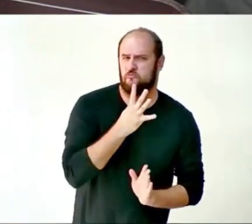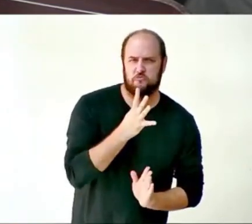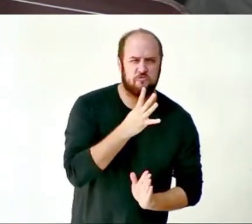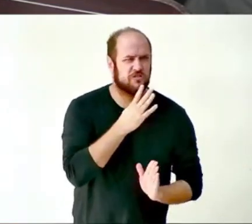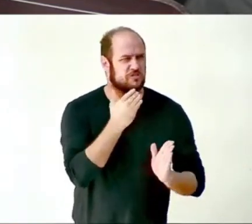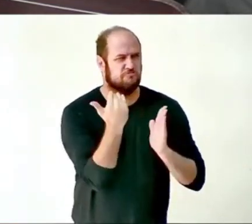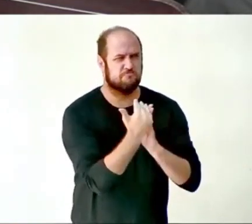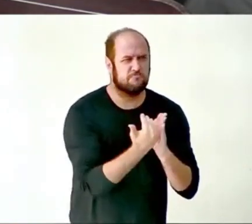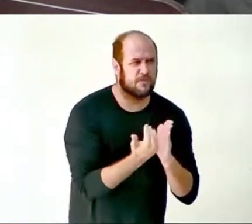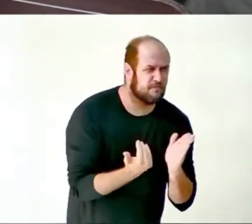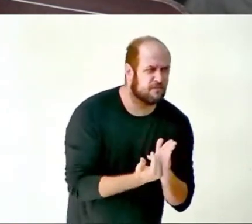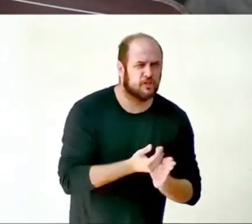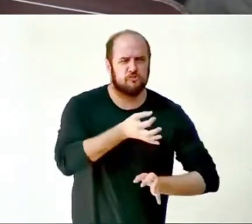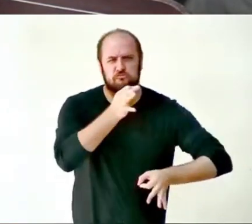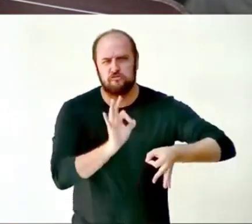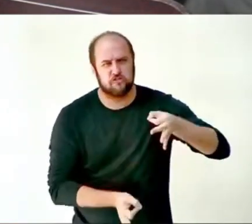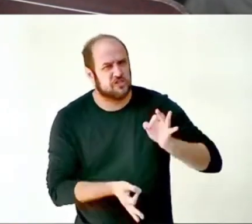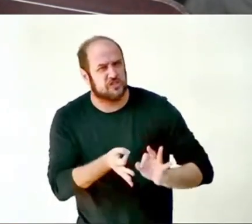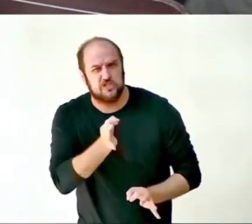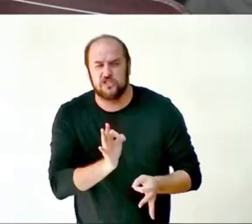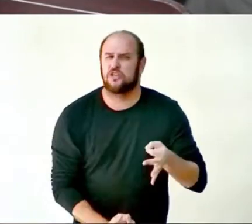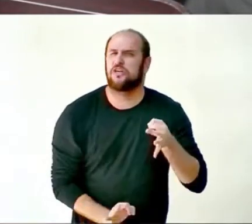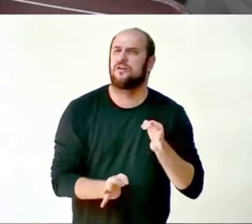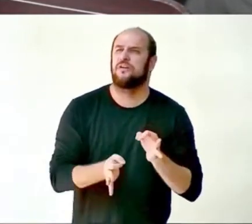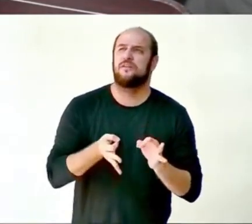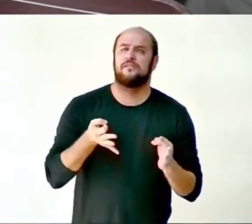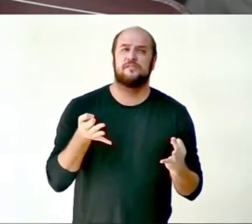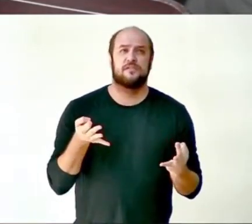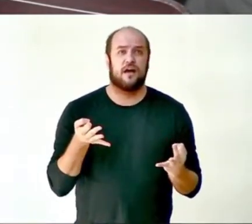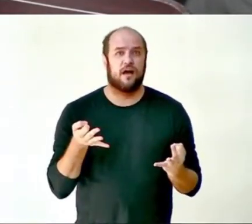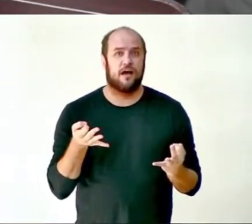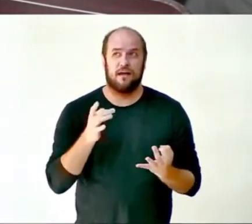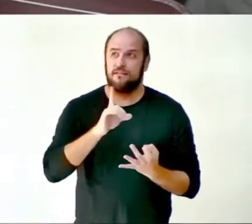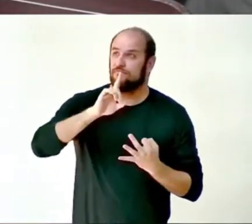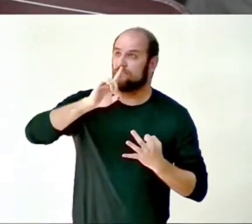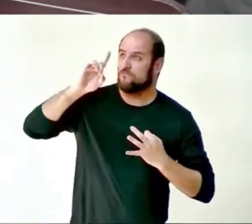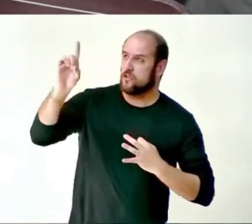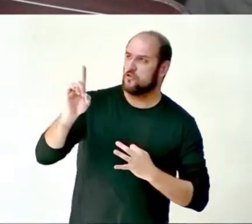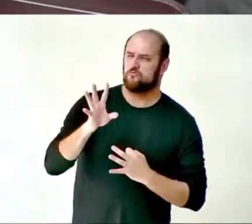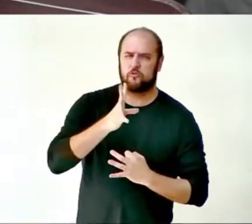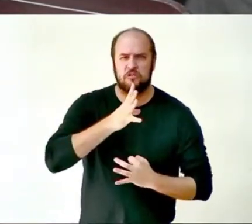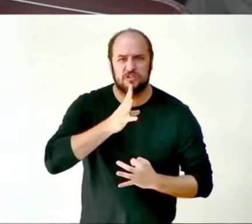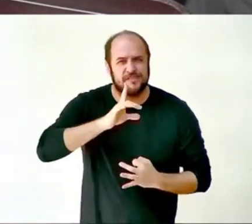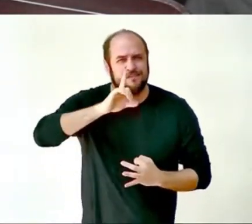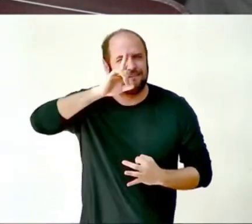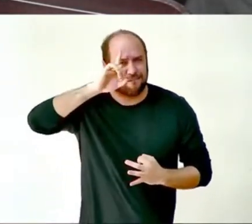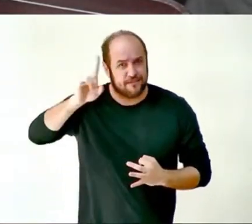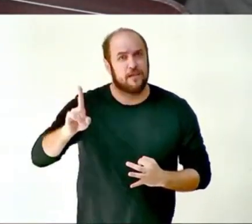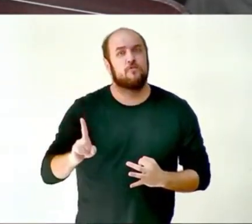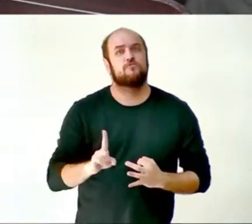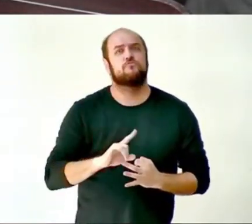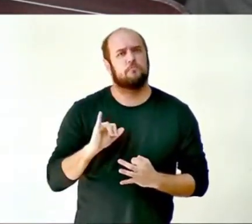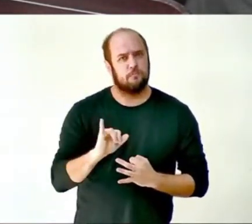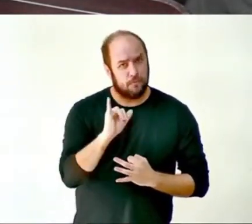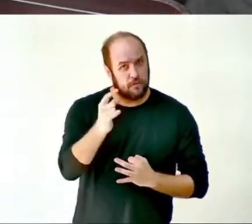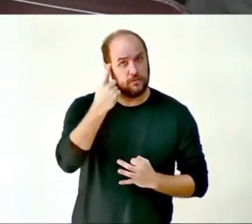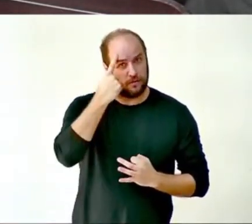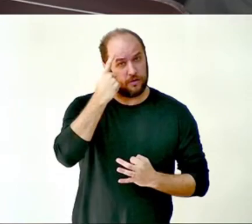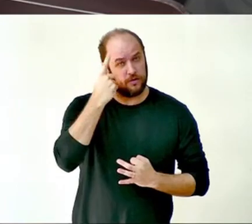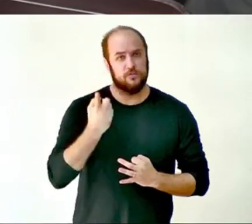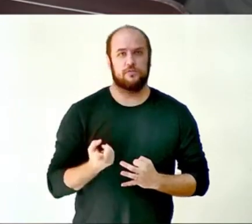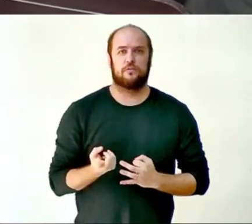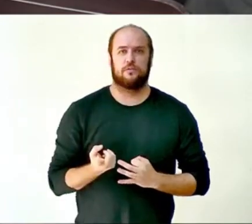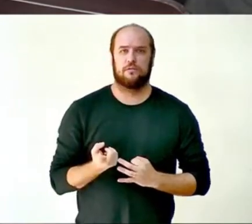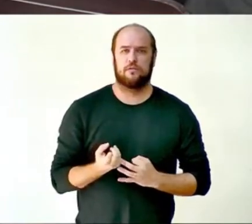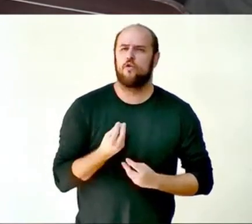dos governos, da justiça, daquele que se assenta no trono e reina absolutamente. Como você acha